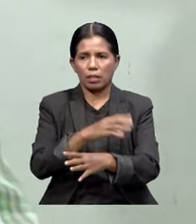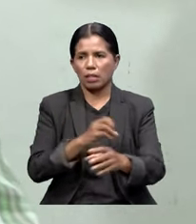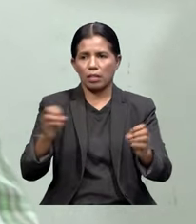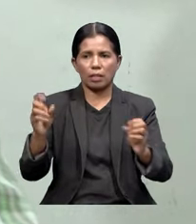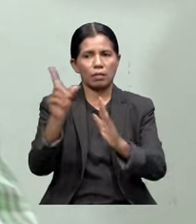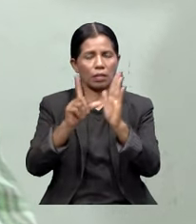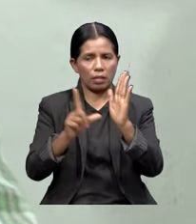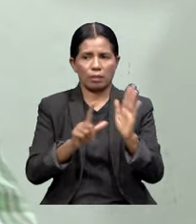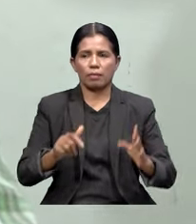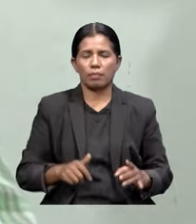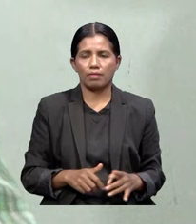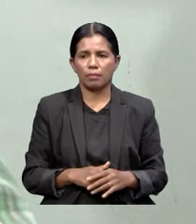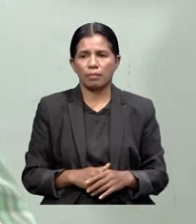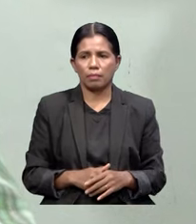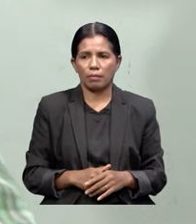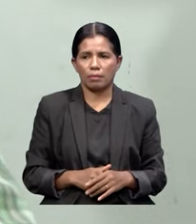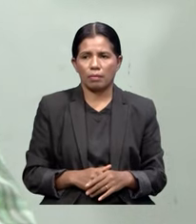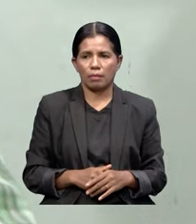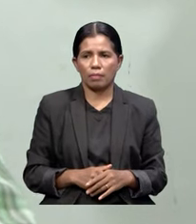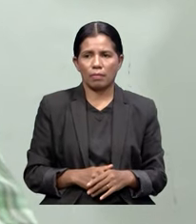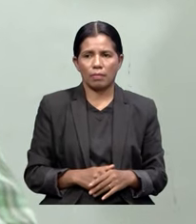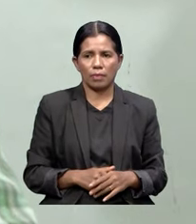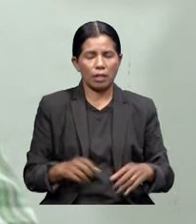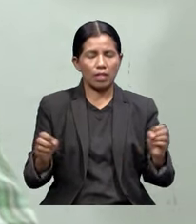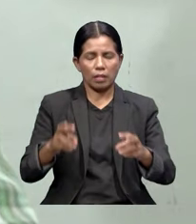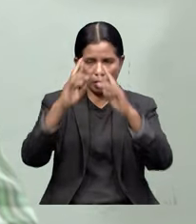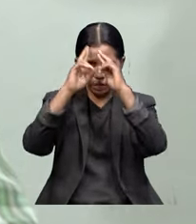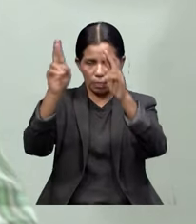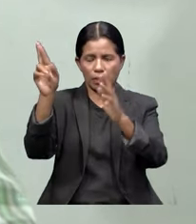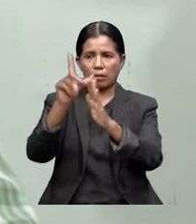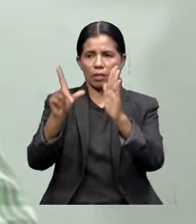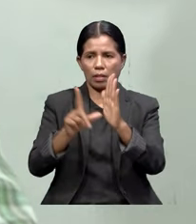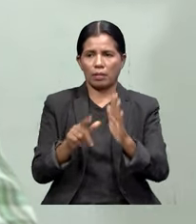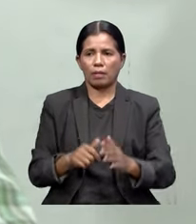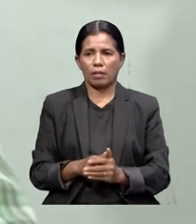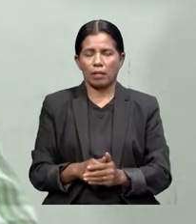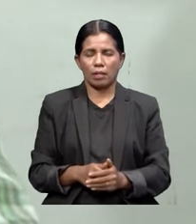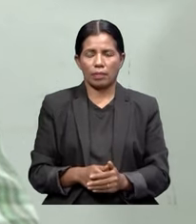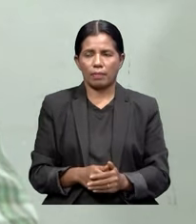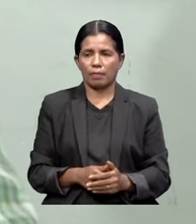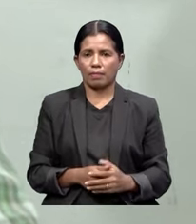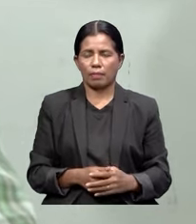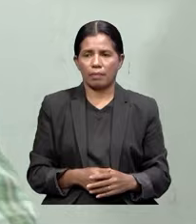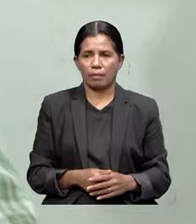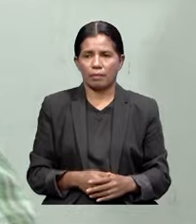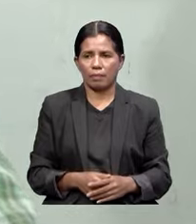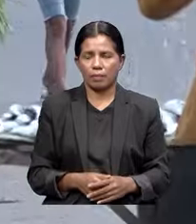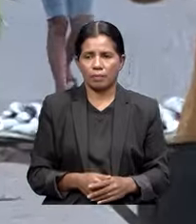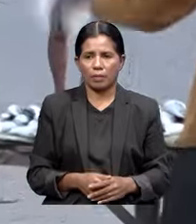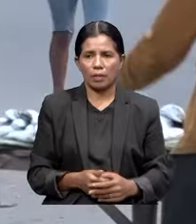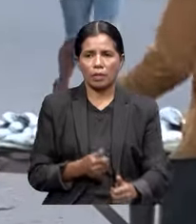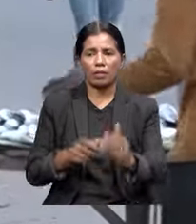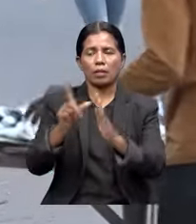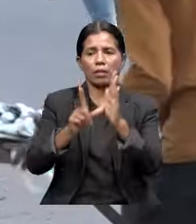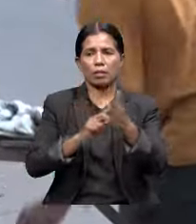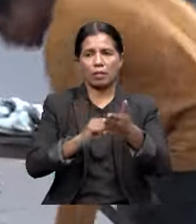le ni la respeita le andau pot mi dis Pirle numero tolu